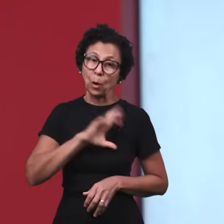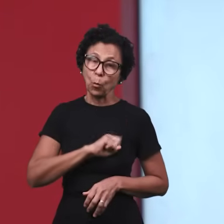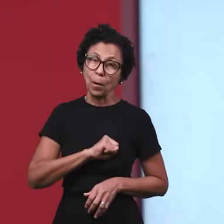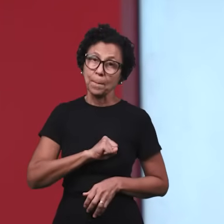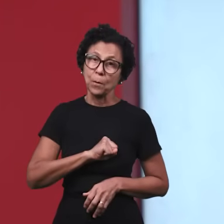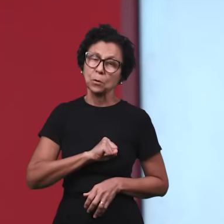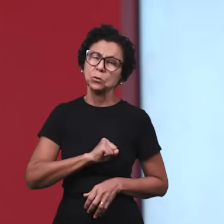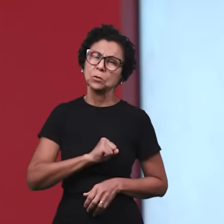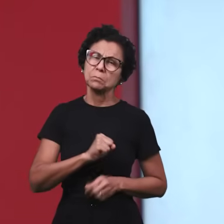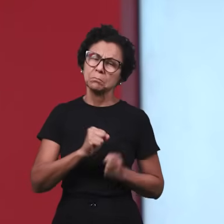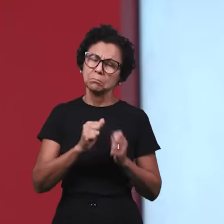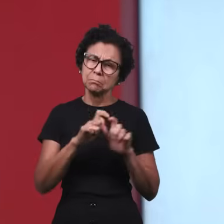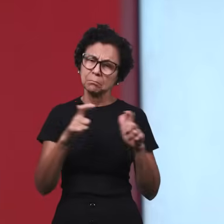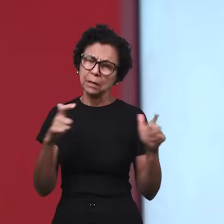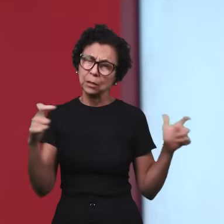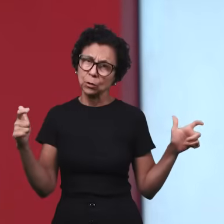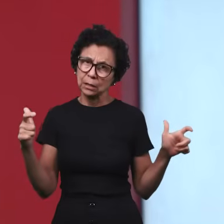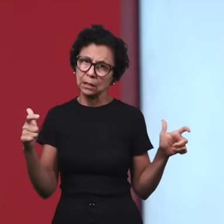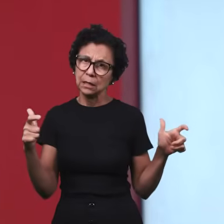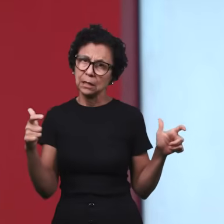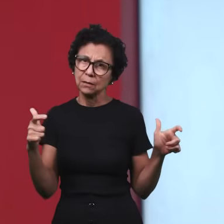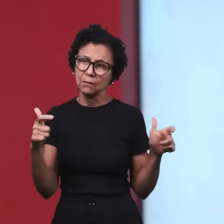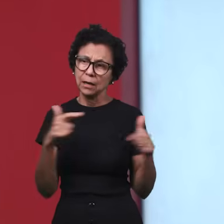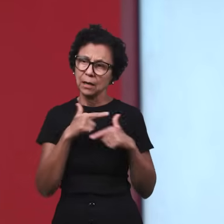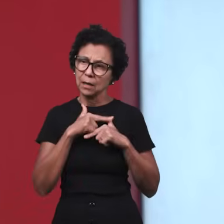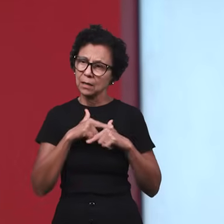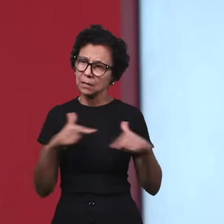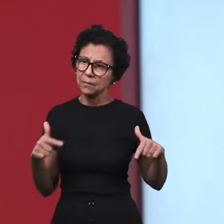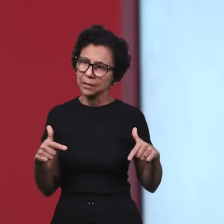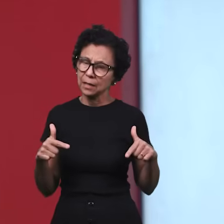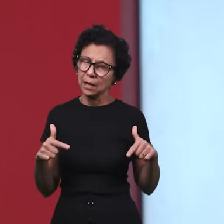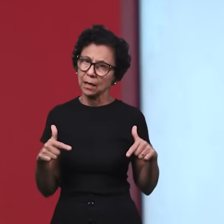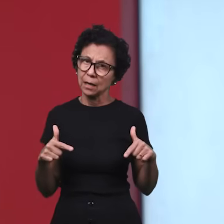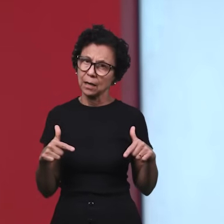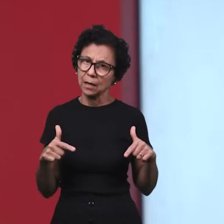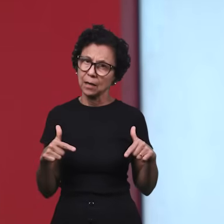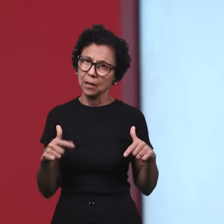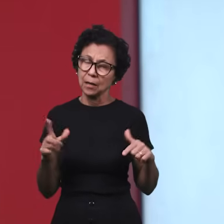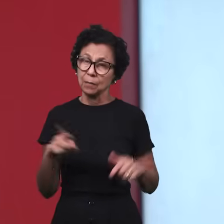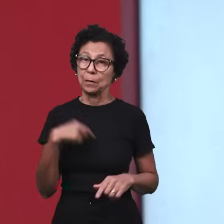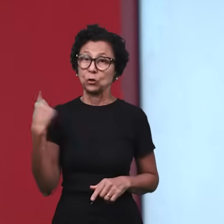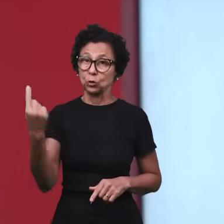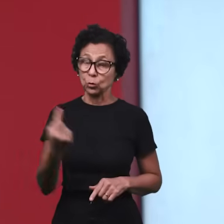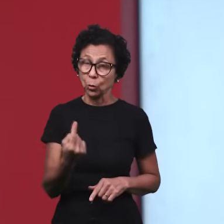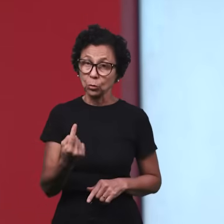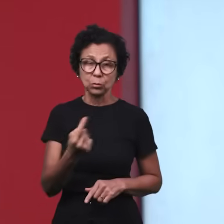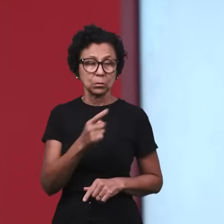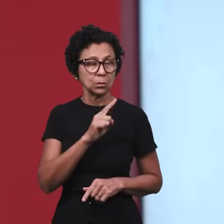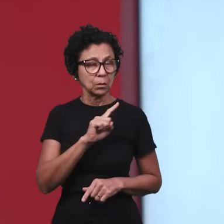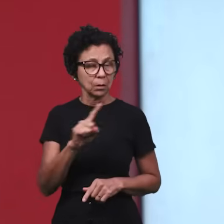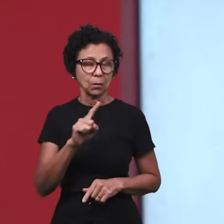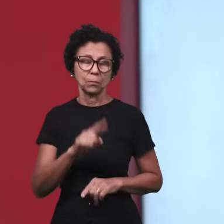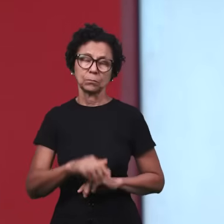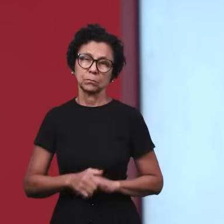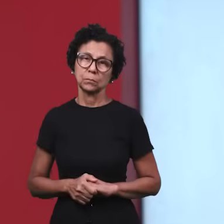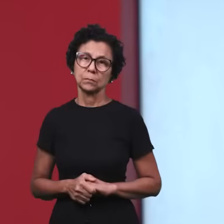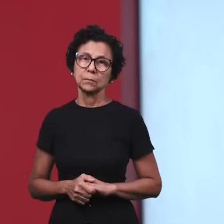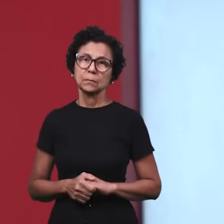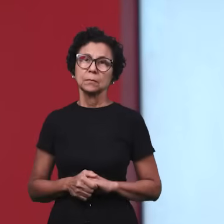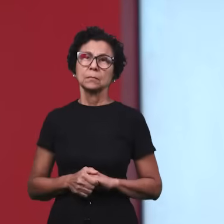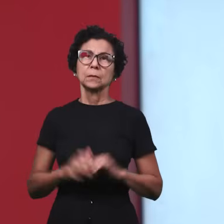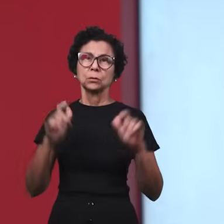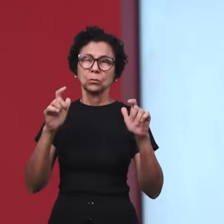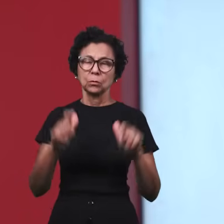Bíblia não fala que de todos esfriaria. Muitos o amor está esfriando, mas dentro da casa do servo de Deus, onde há uma